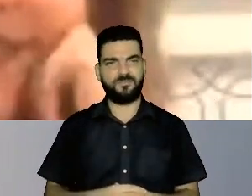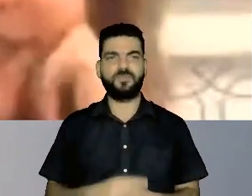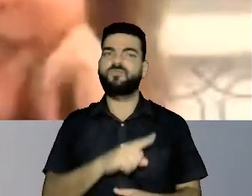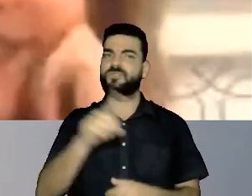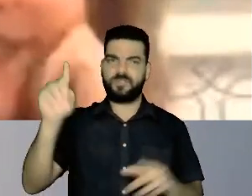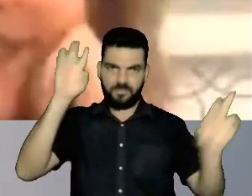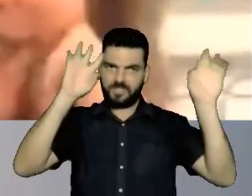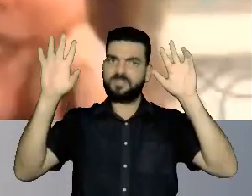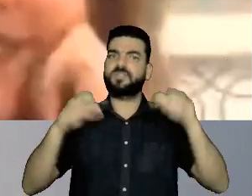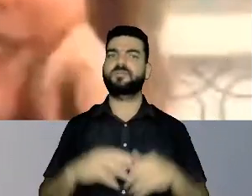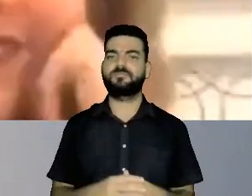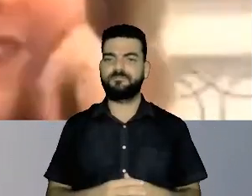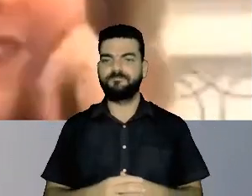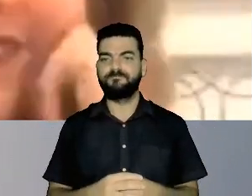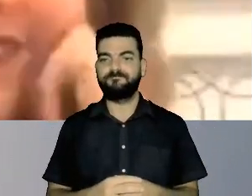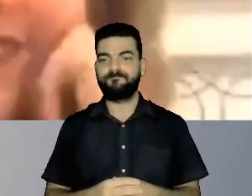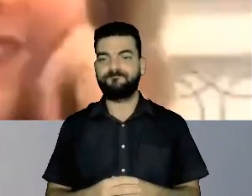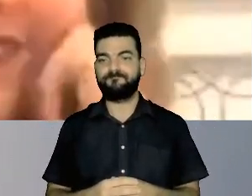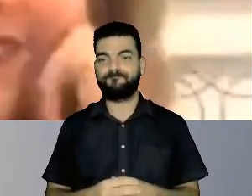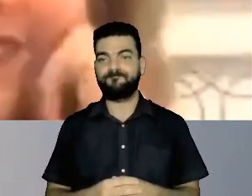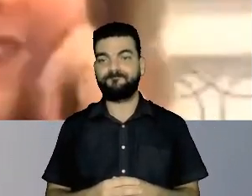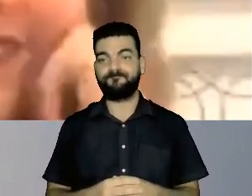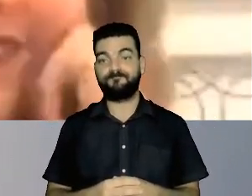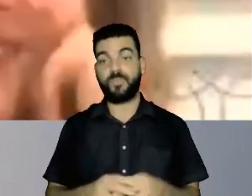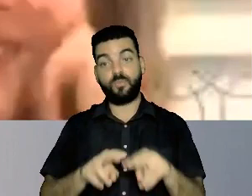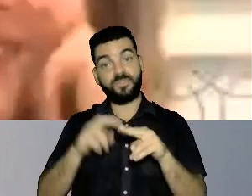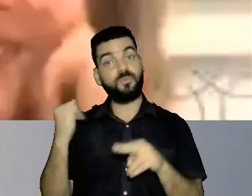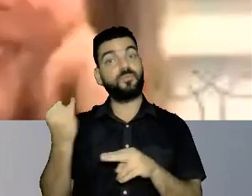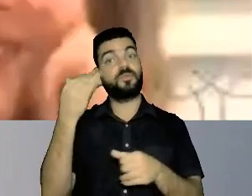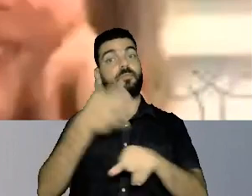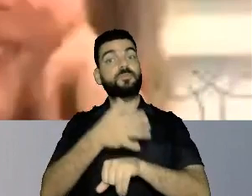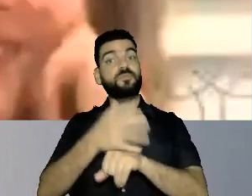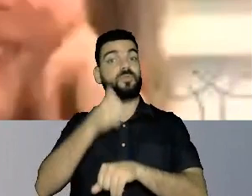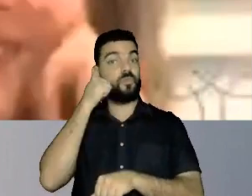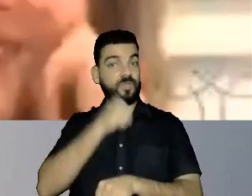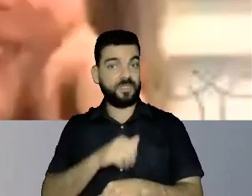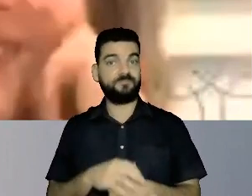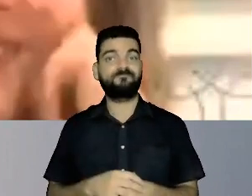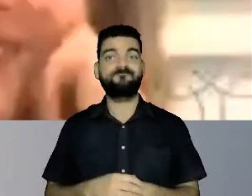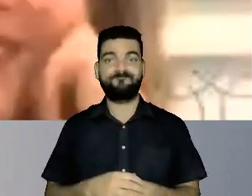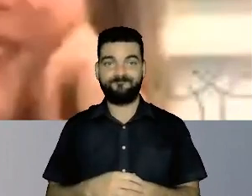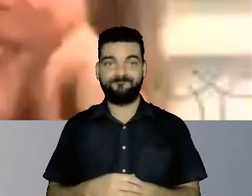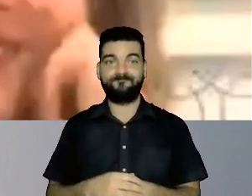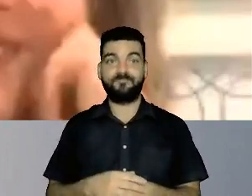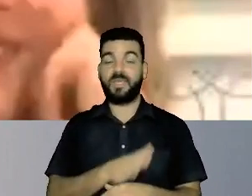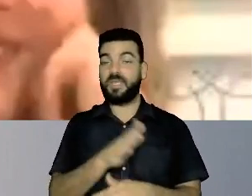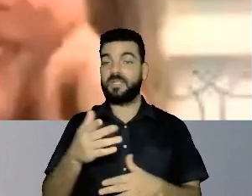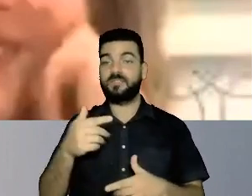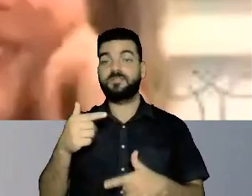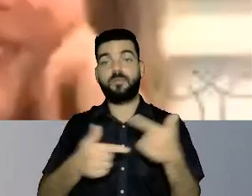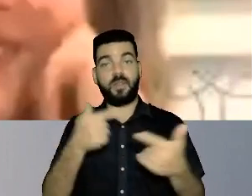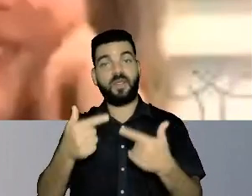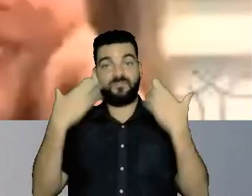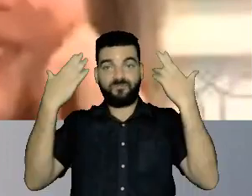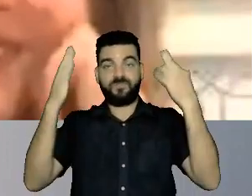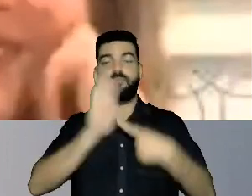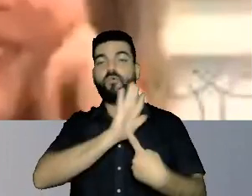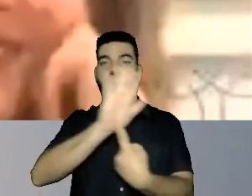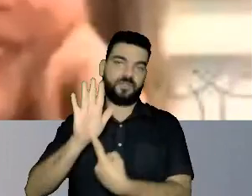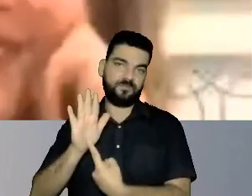Então tem umas coisas bem, bem significativas nisso, porque também a gente tem que pensar nos espaços de legitimação.